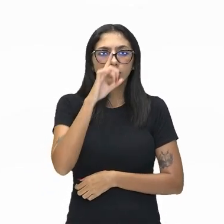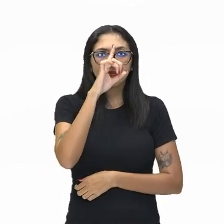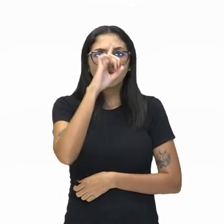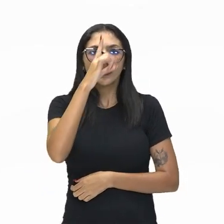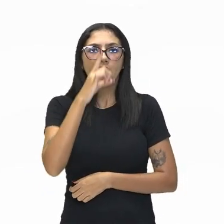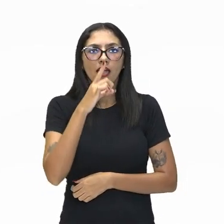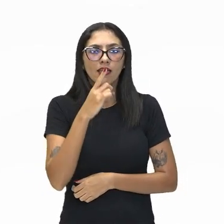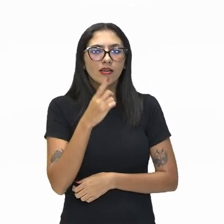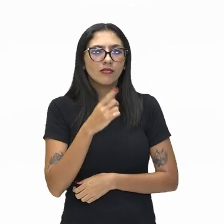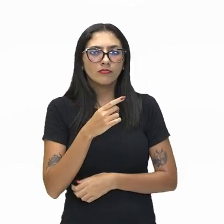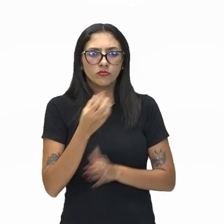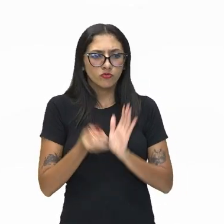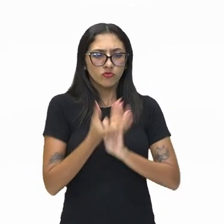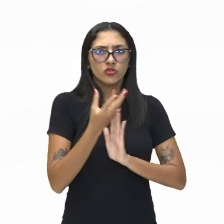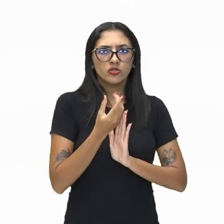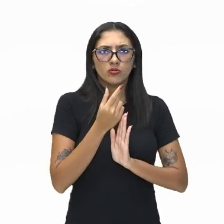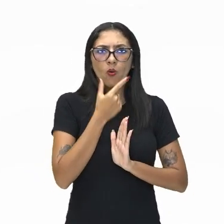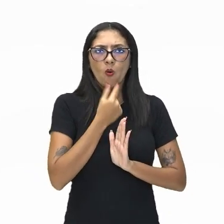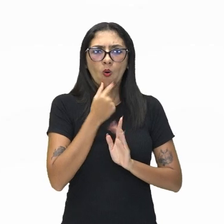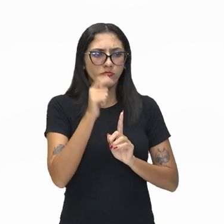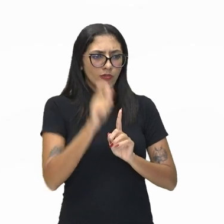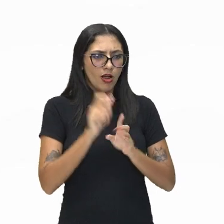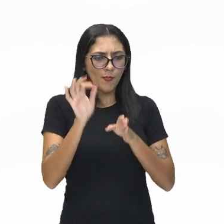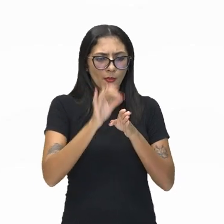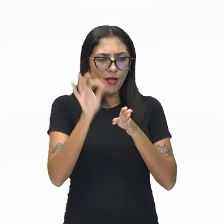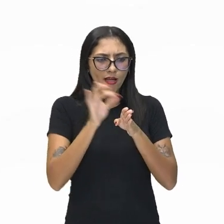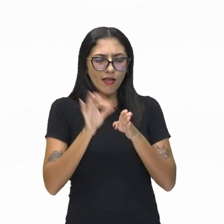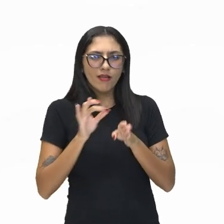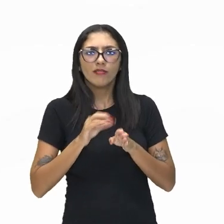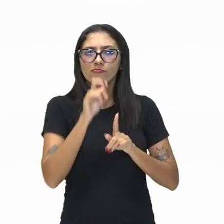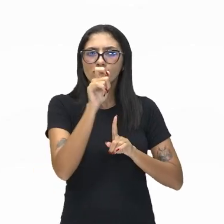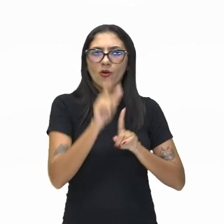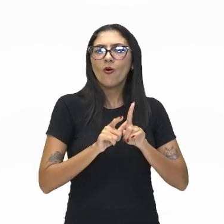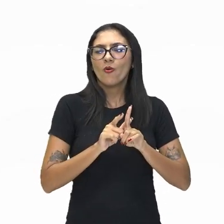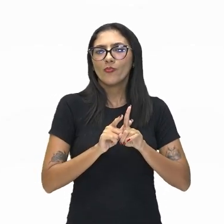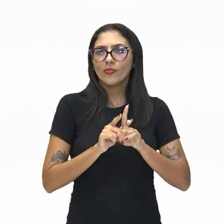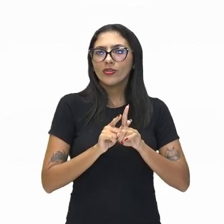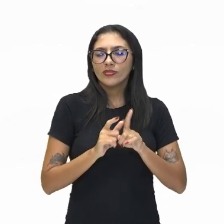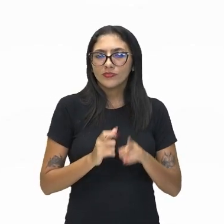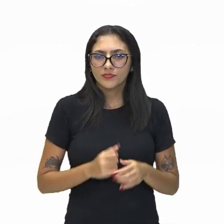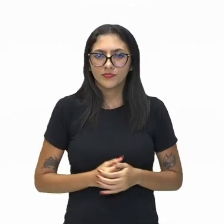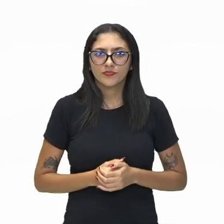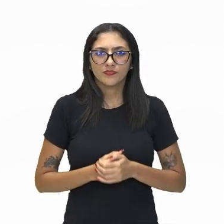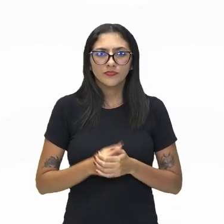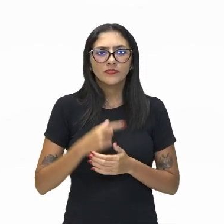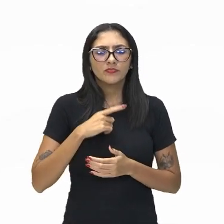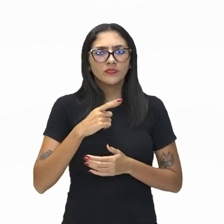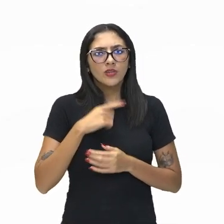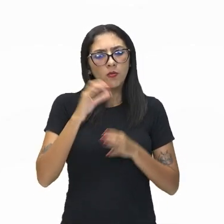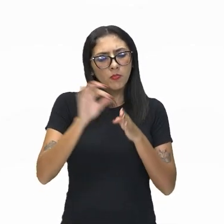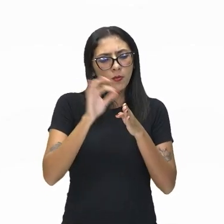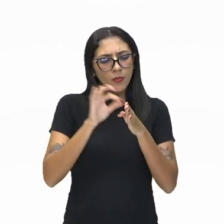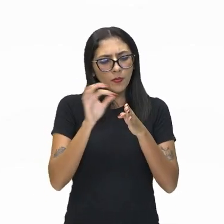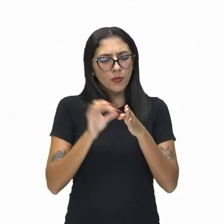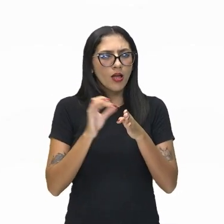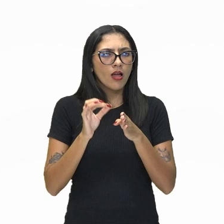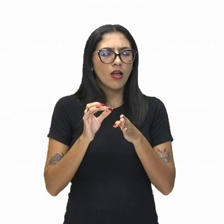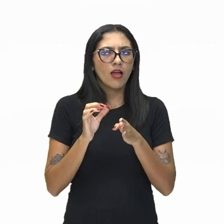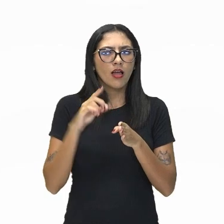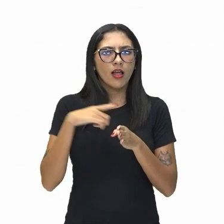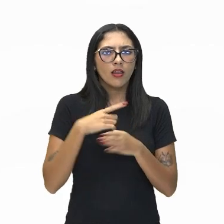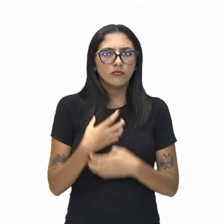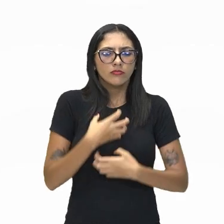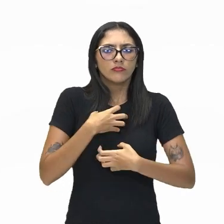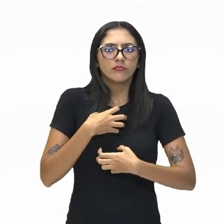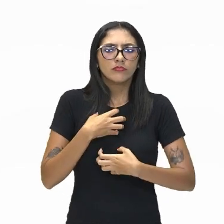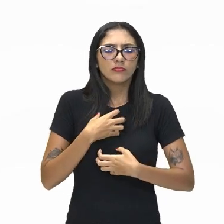companhia. Então, antes que a moça tecesse o último fio dos sapatos do futuro marido, um homem bateu a porta. Naquela noite, junto